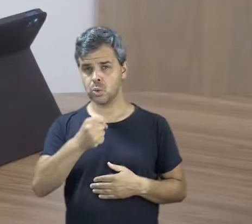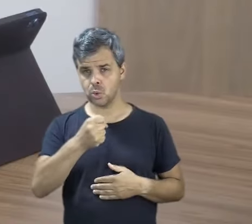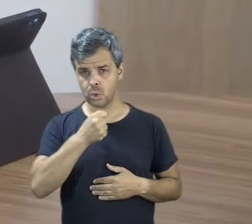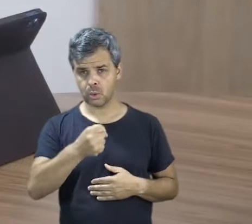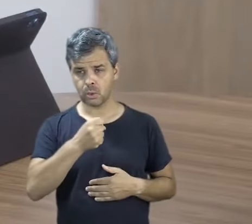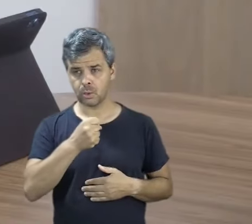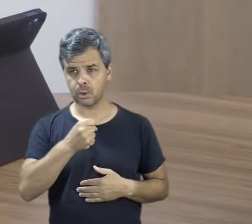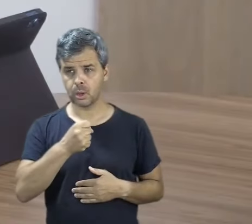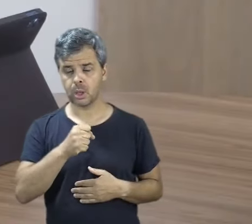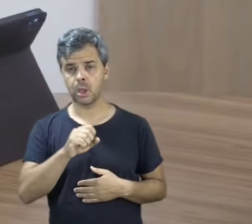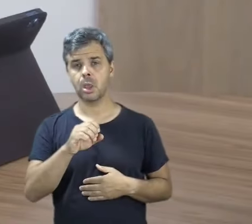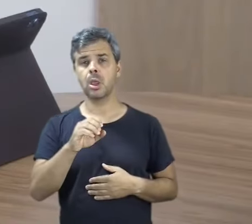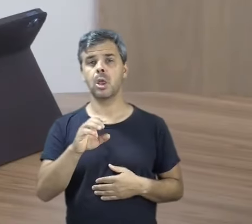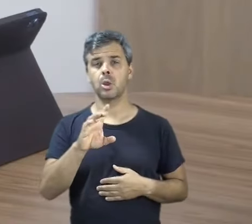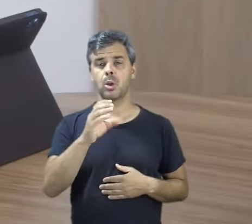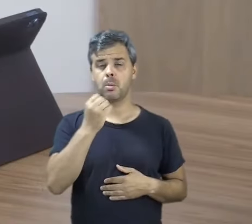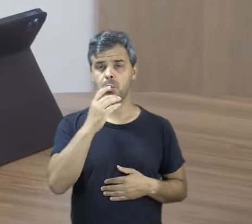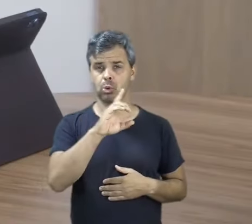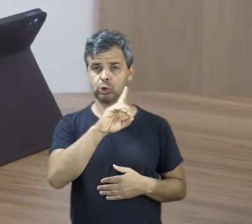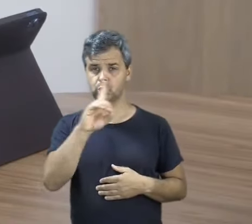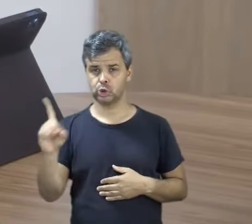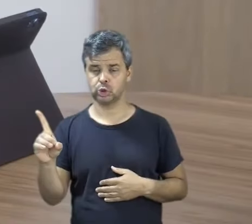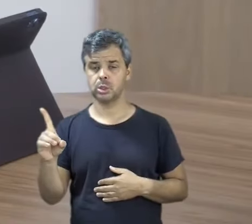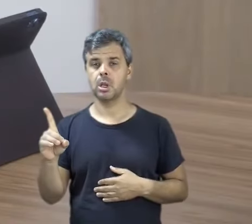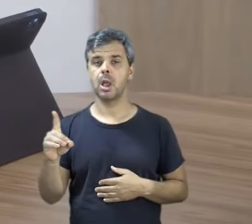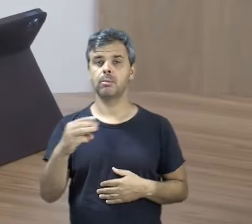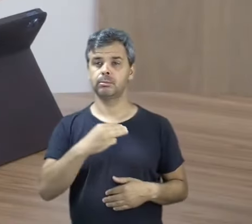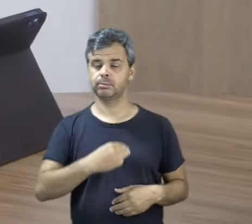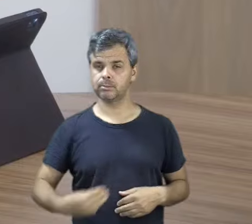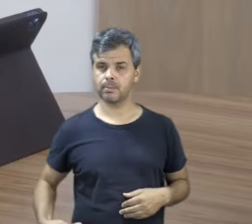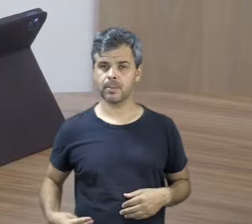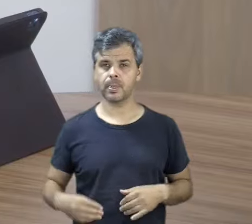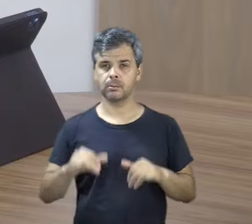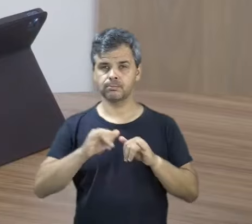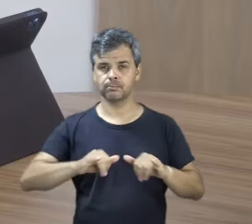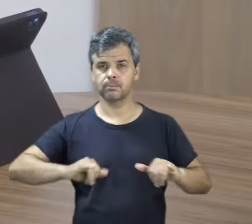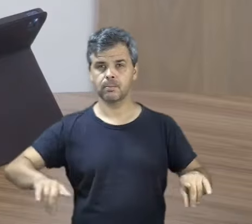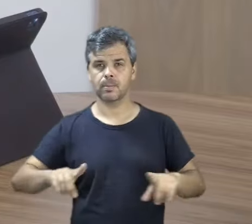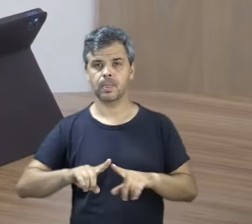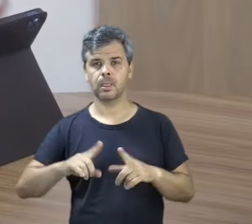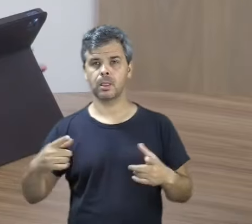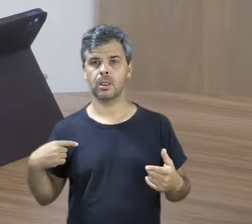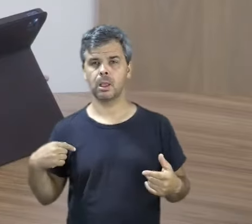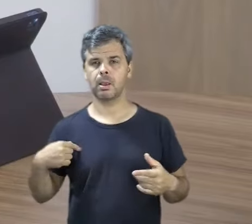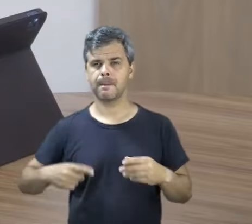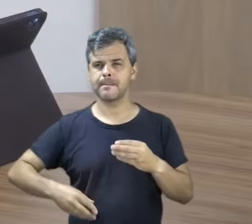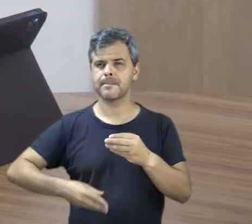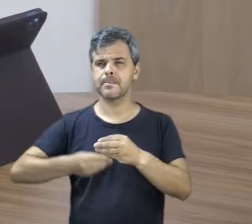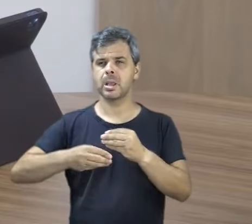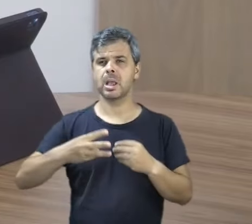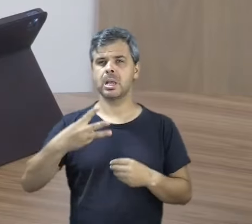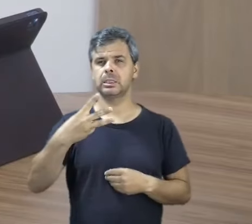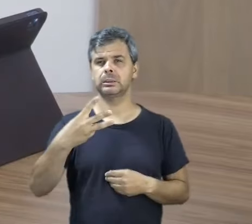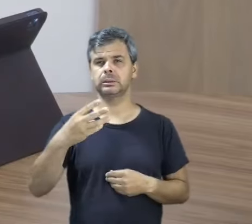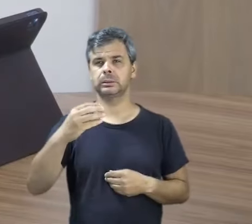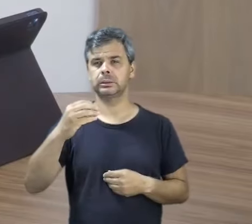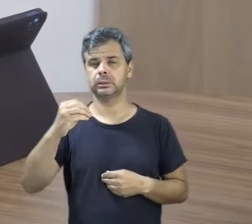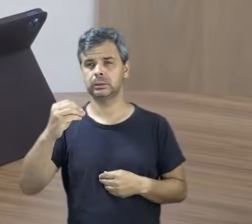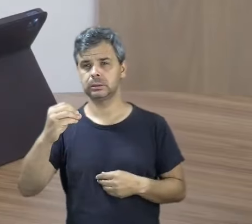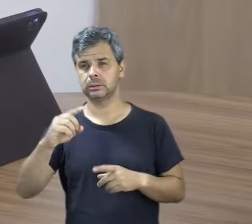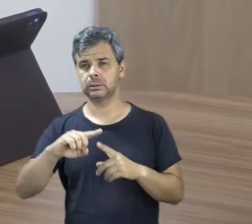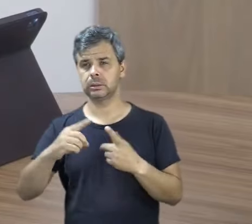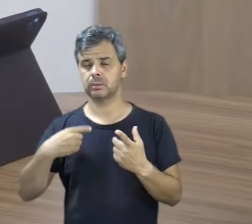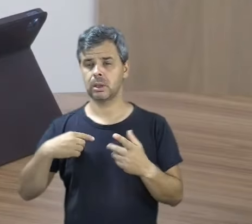deu no Bom Dia Ministra, né, ela trouxe esses dados de que foram mais de 30, para ser